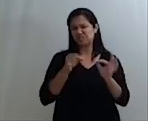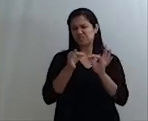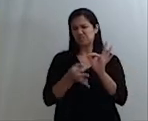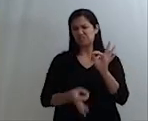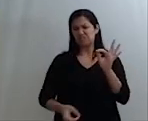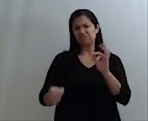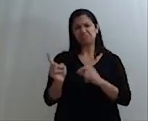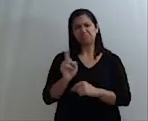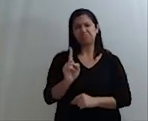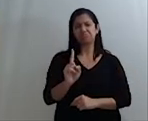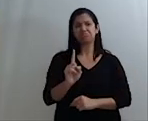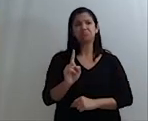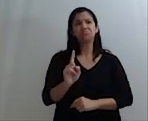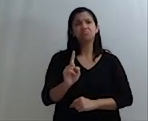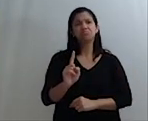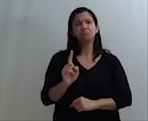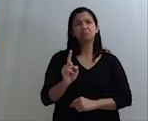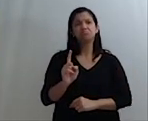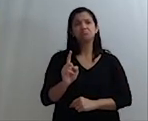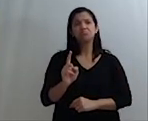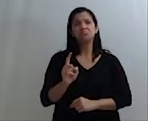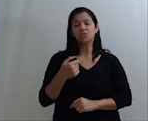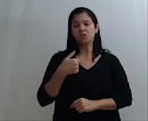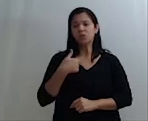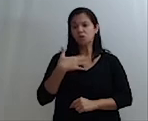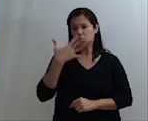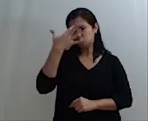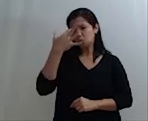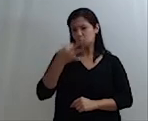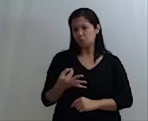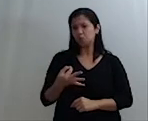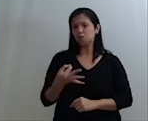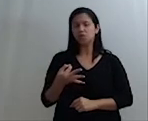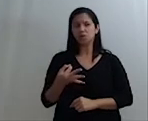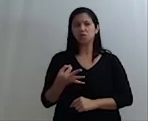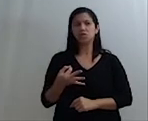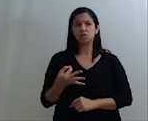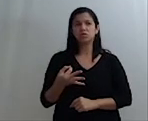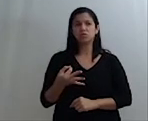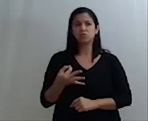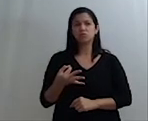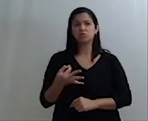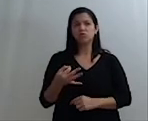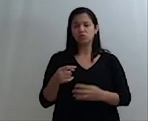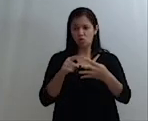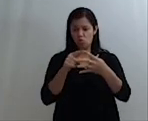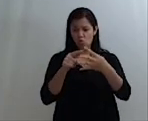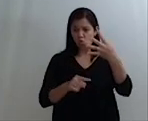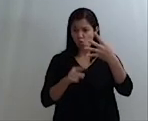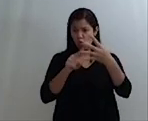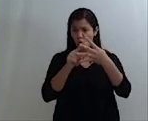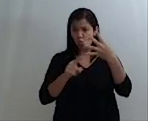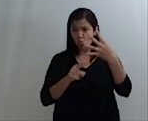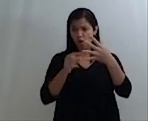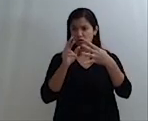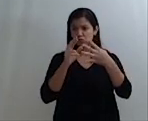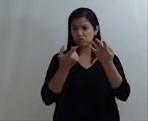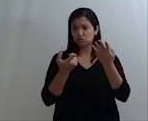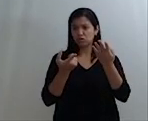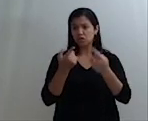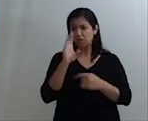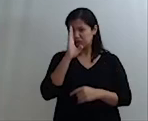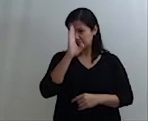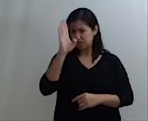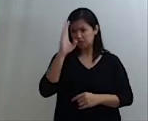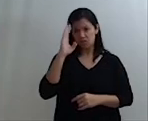o que eu eu entendo a gente entende que esses quatro fatos que são os quatro únicos fundamentos da decisão